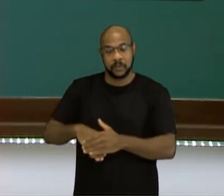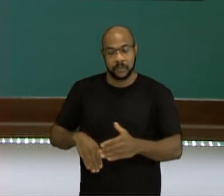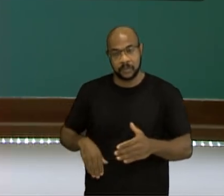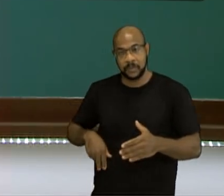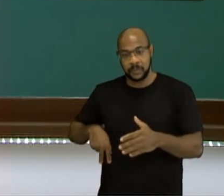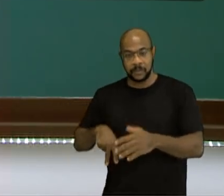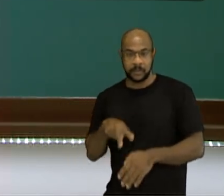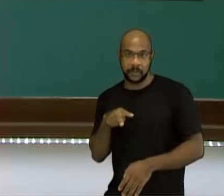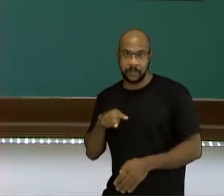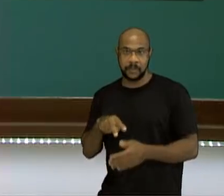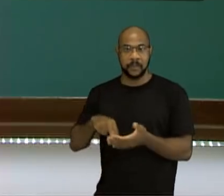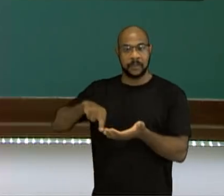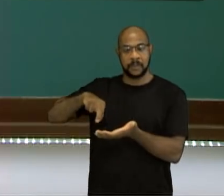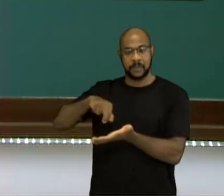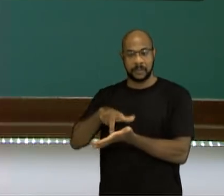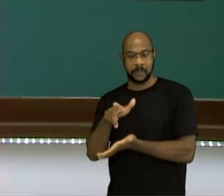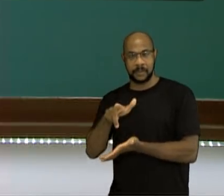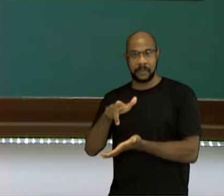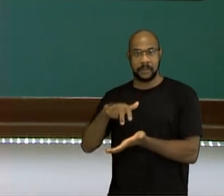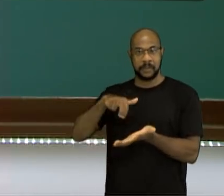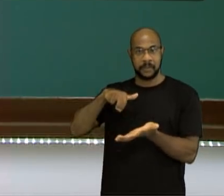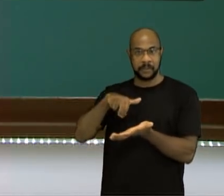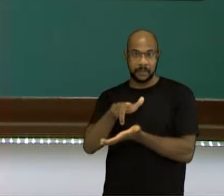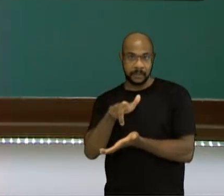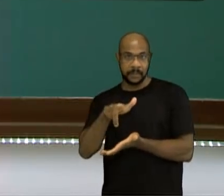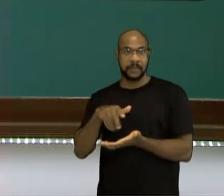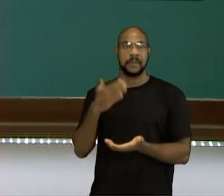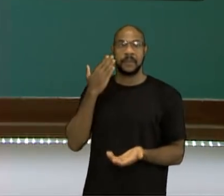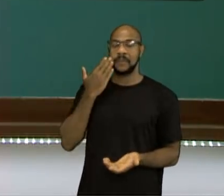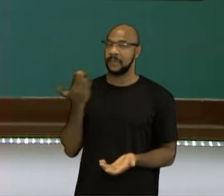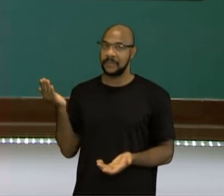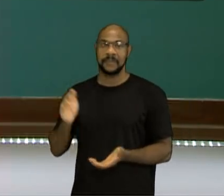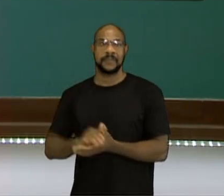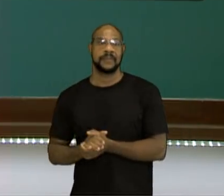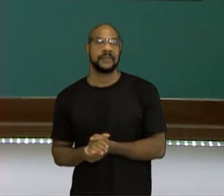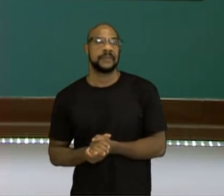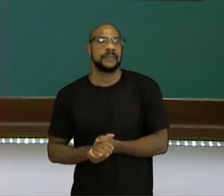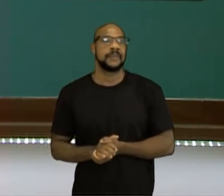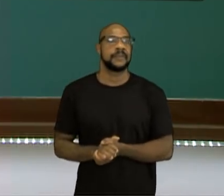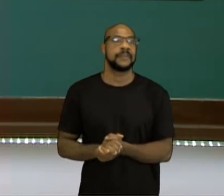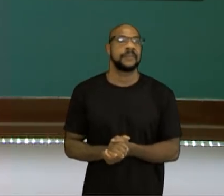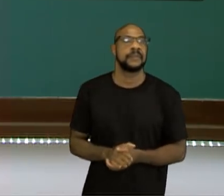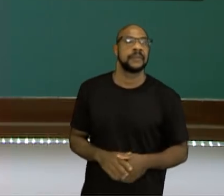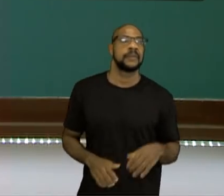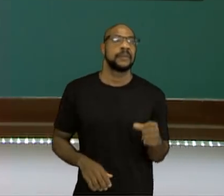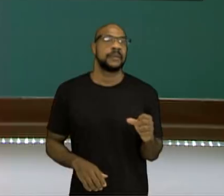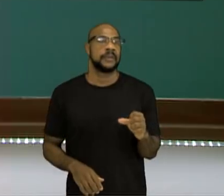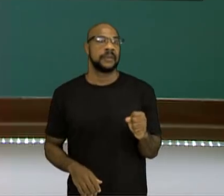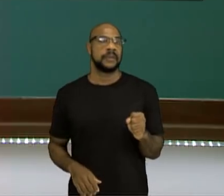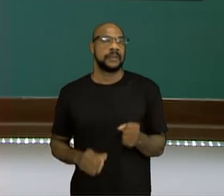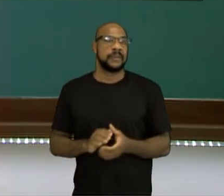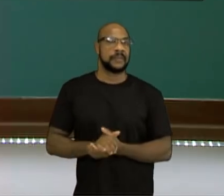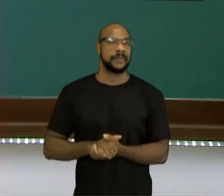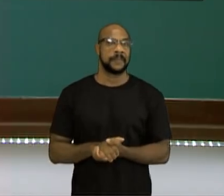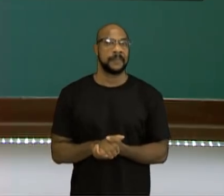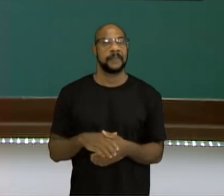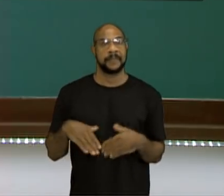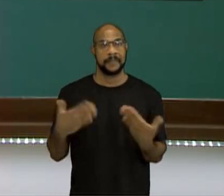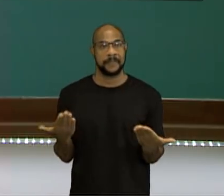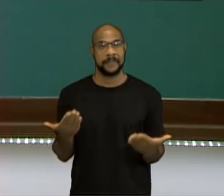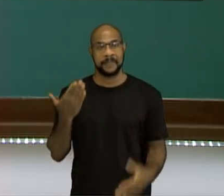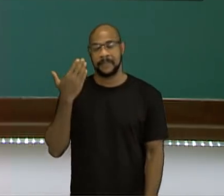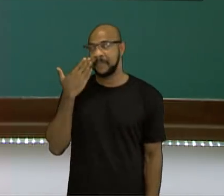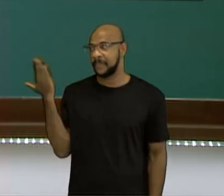E a palavra futebol em inglês é o futebol americano, aquele que jogamos com as mãos, ok? Então a